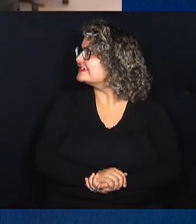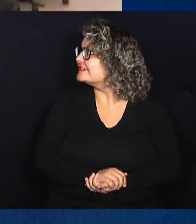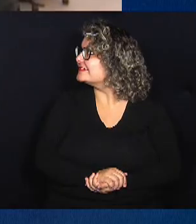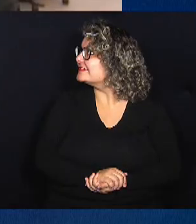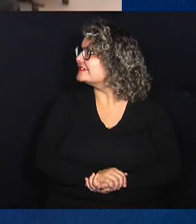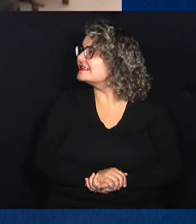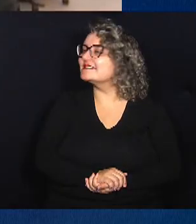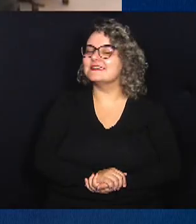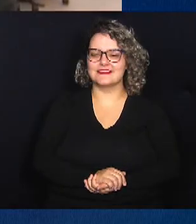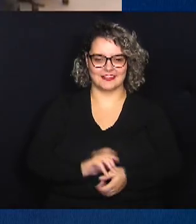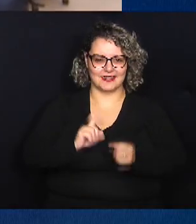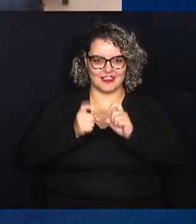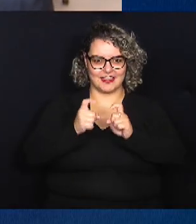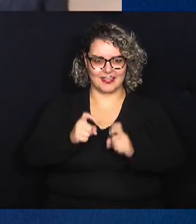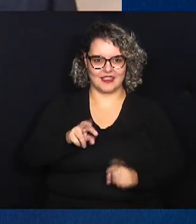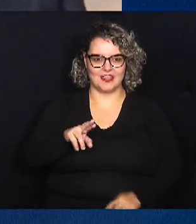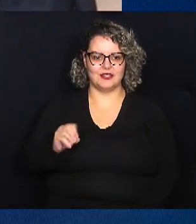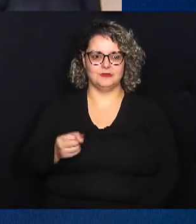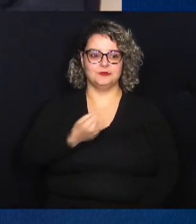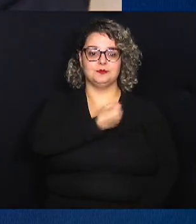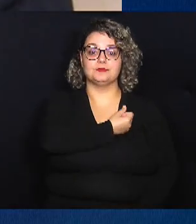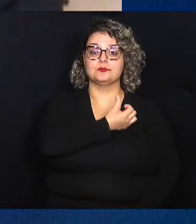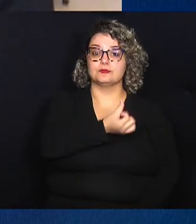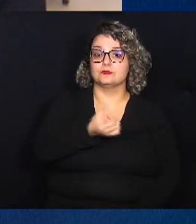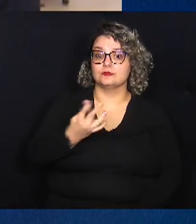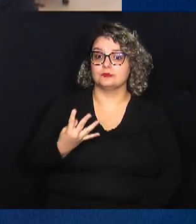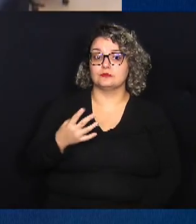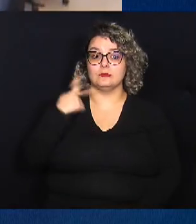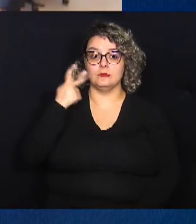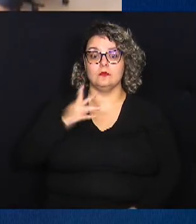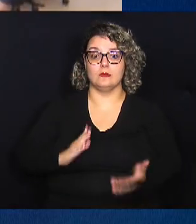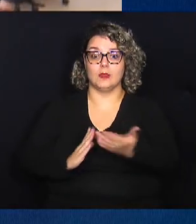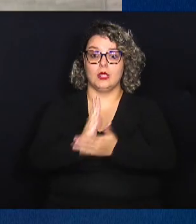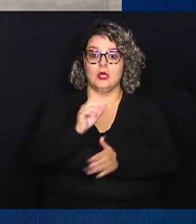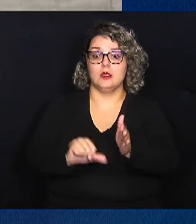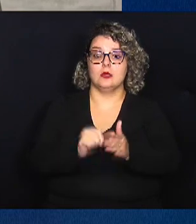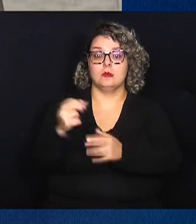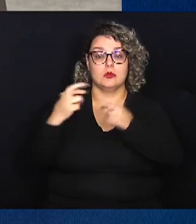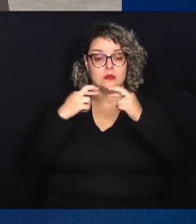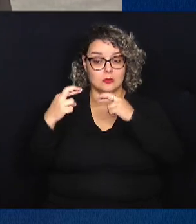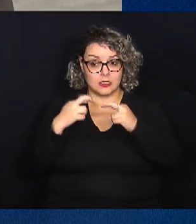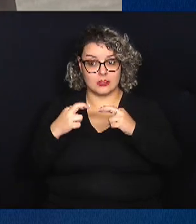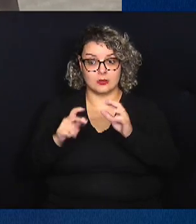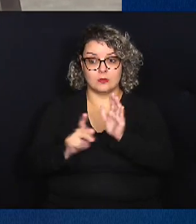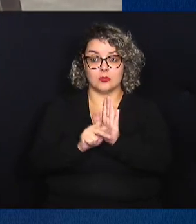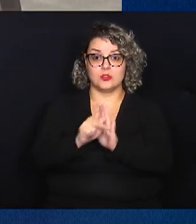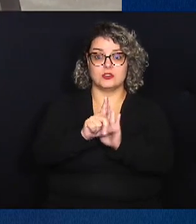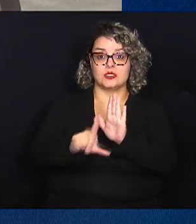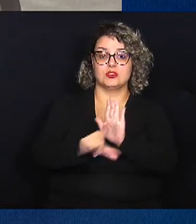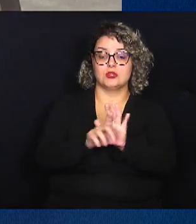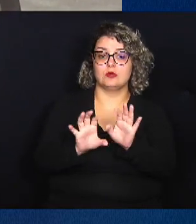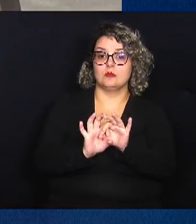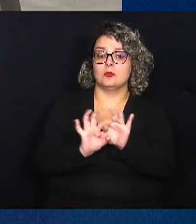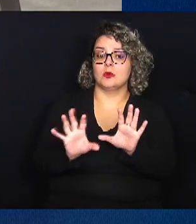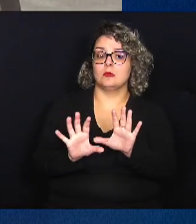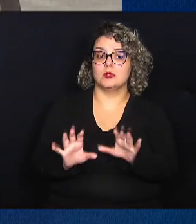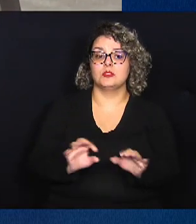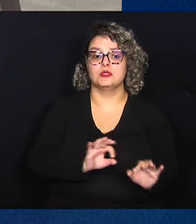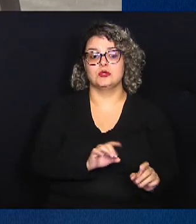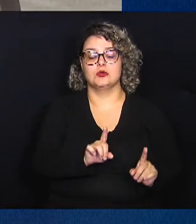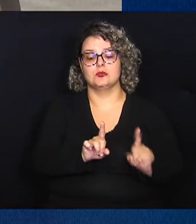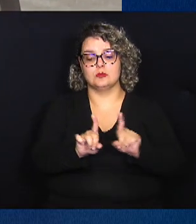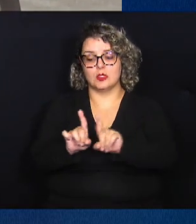Na reunião ordinária de número 64, vereadores aprovam em primeira análise projeto de lei que permite acompanhante